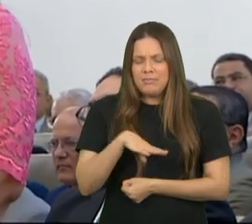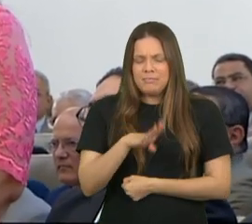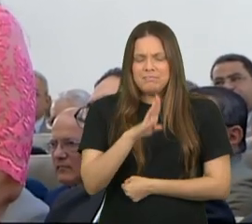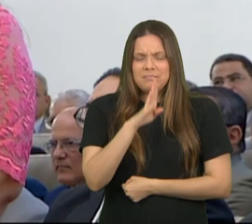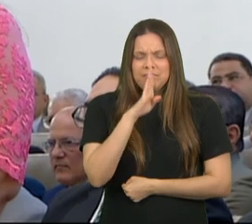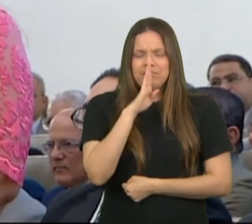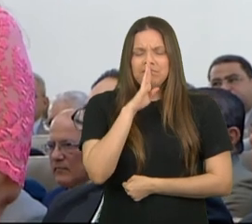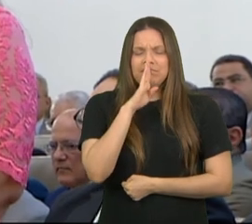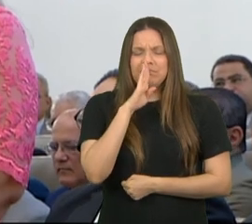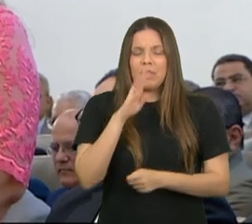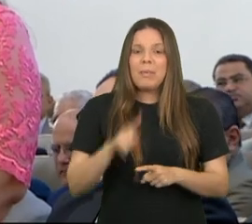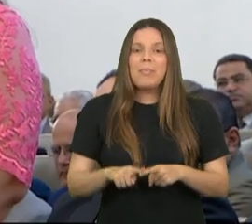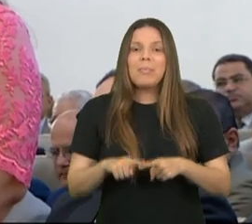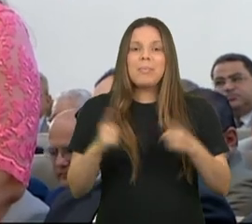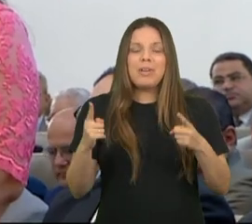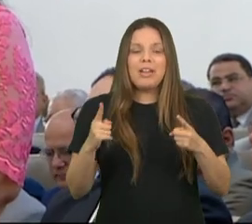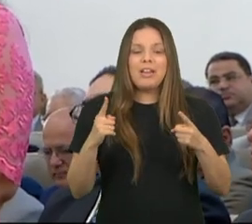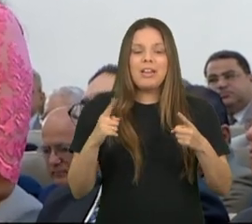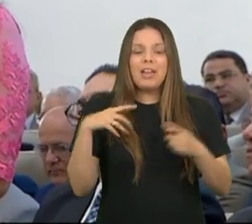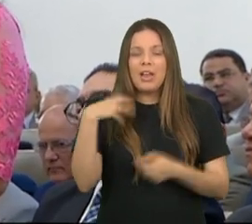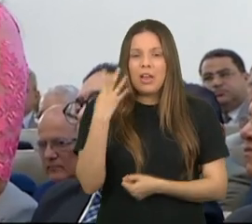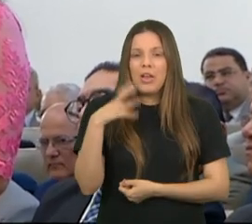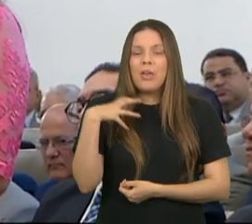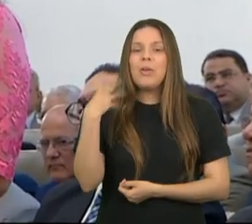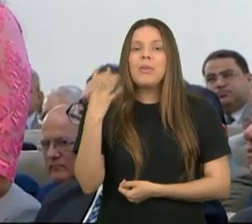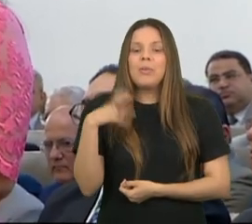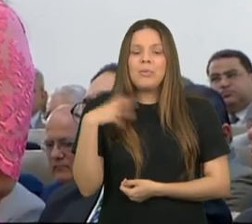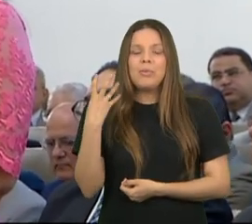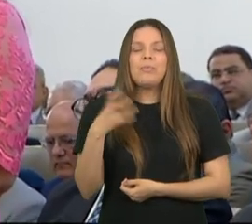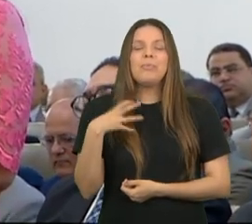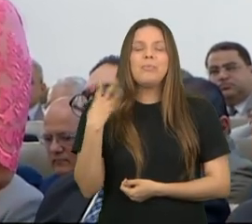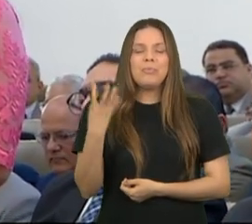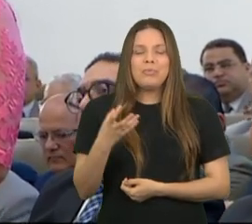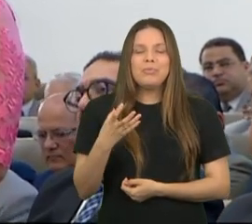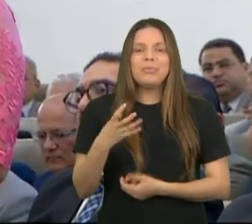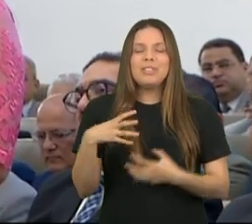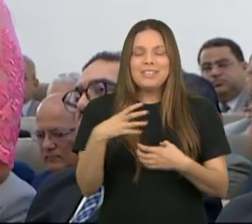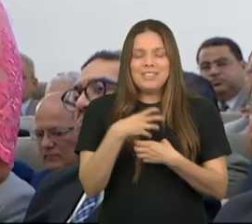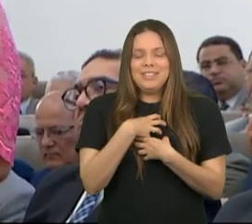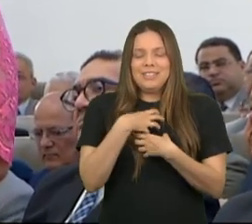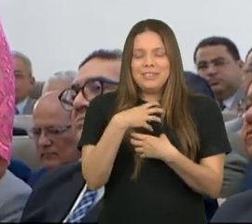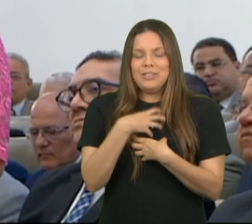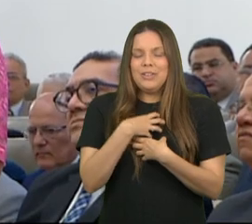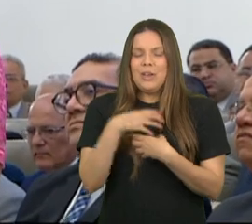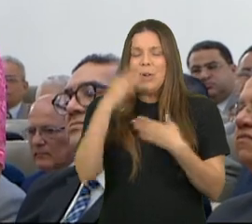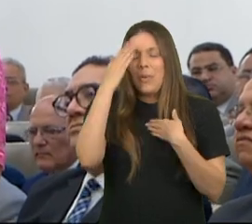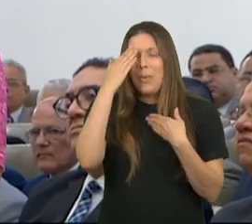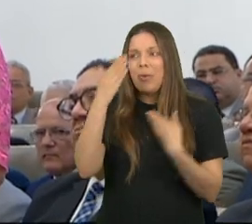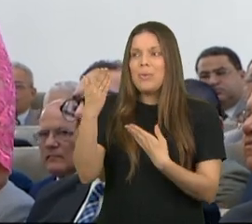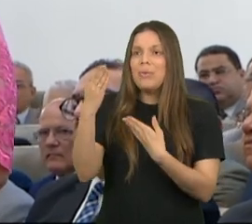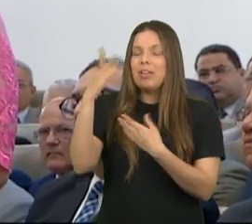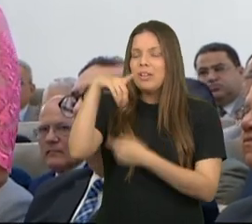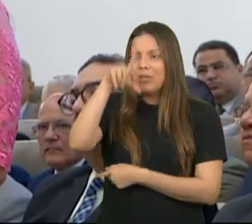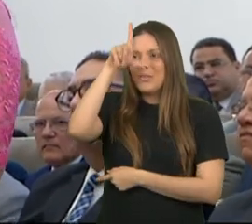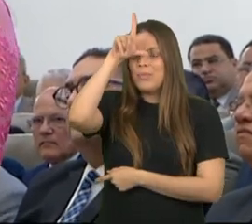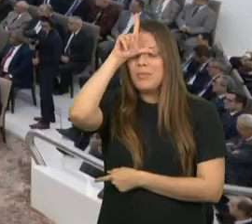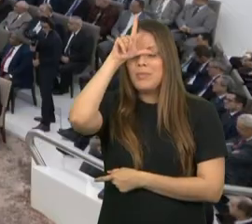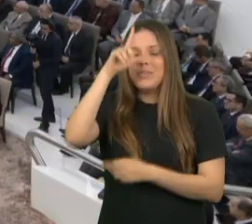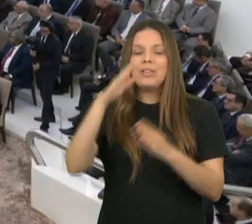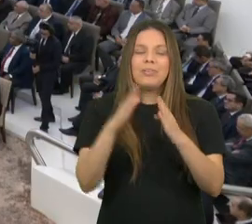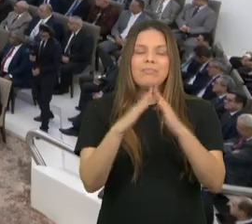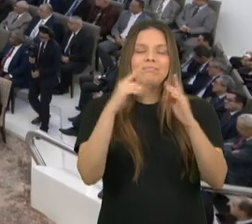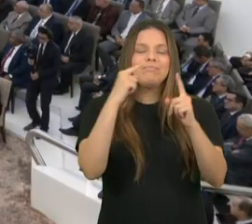hinos falavam por nós, nossa gratidão, gratidão à diretoria, à mesa, aos pastores, a toda a